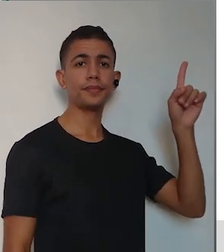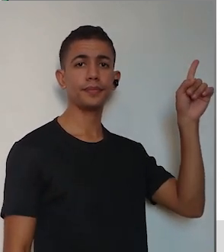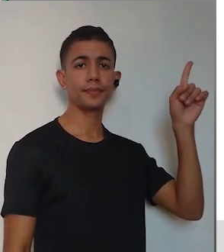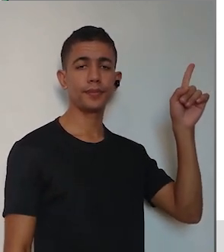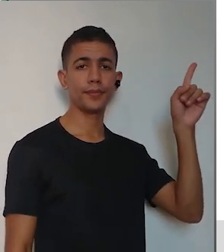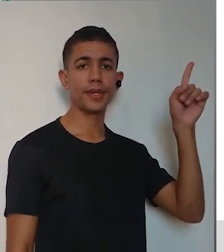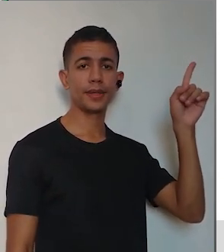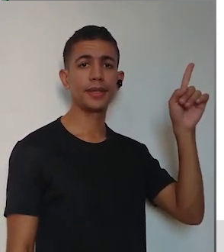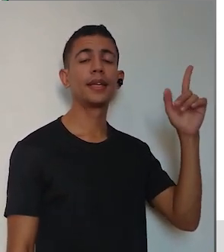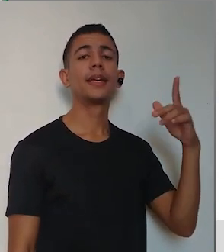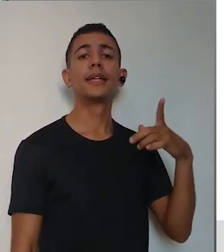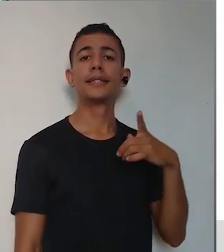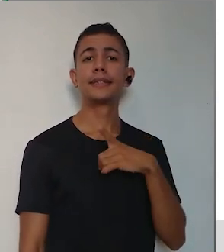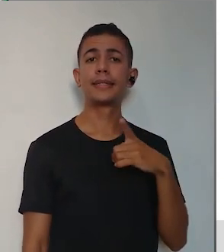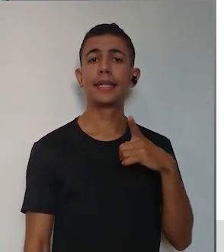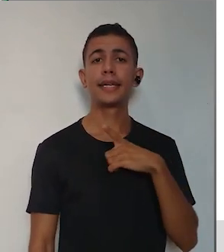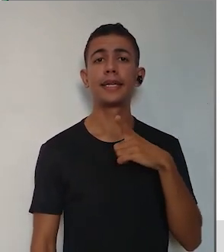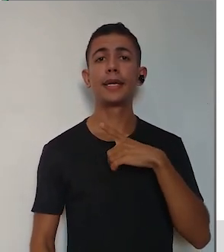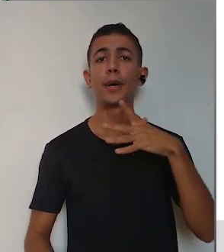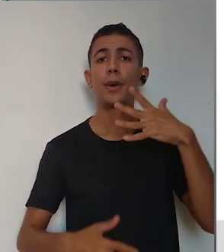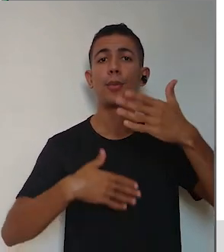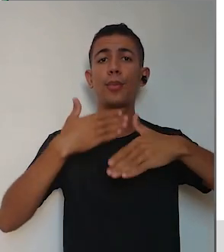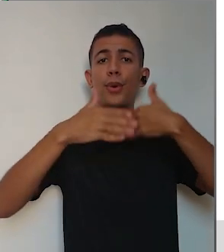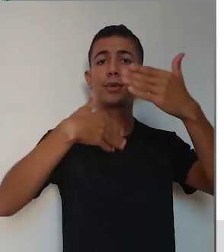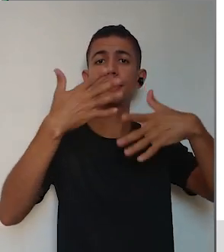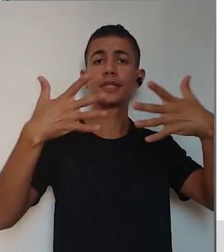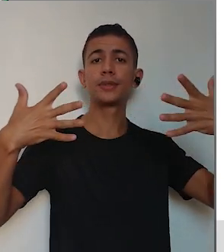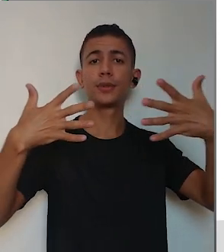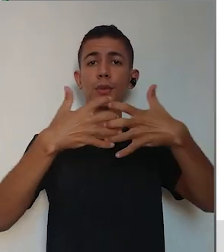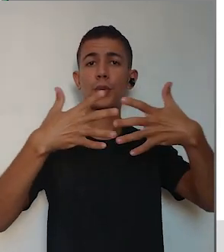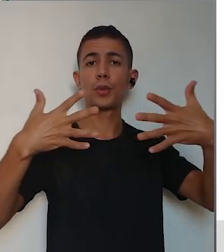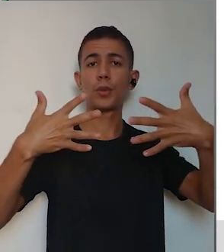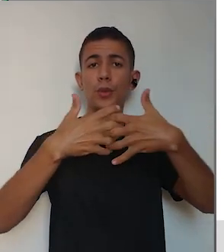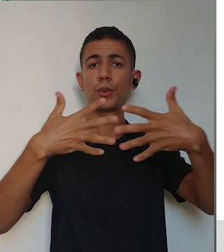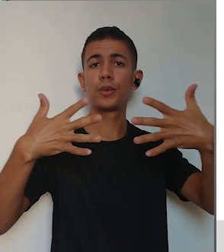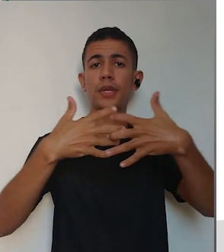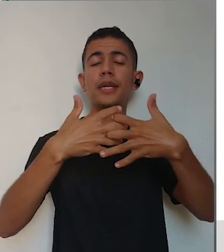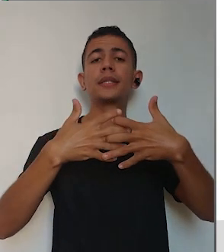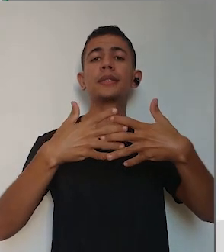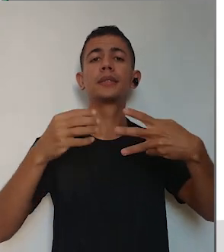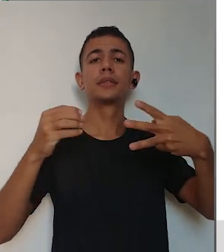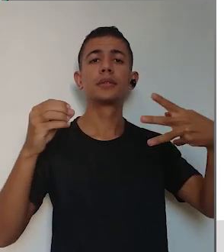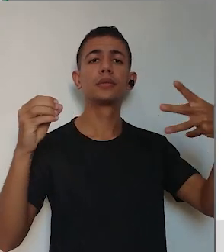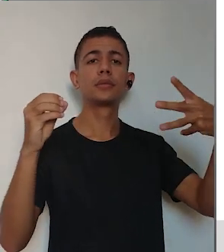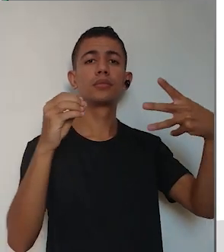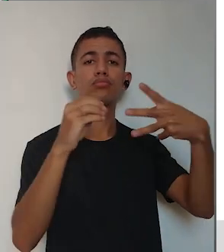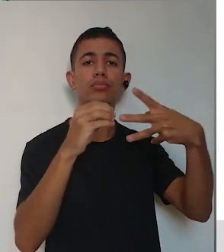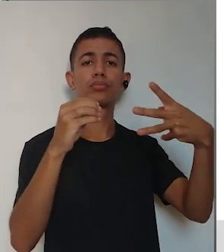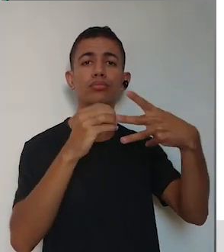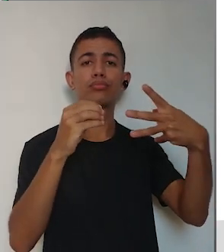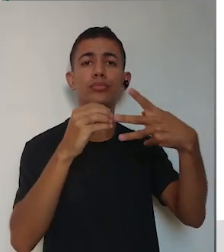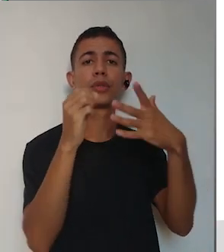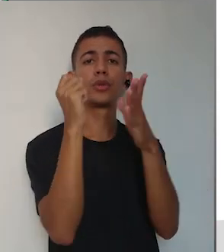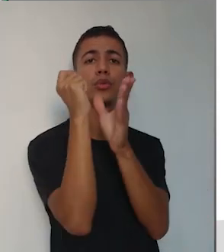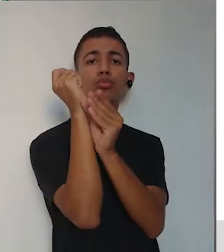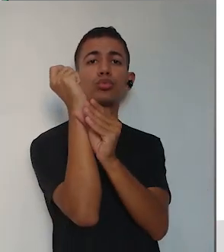diagrama, apresenta-se parte do processo de contração empregado numa célula muscular